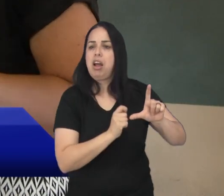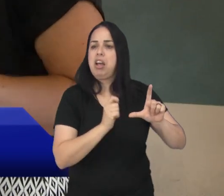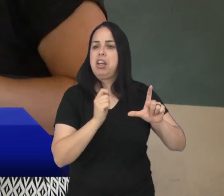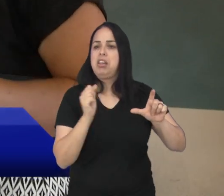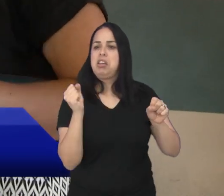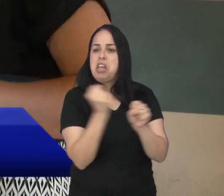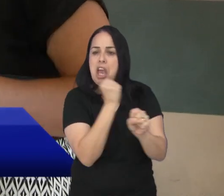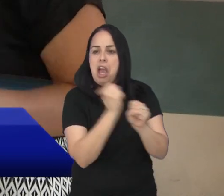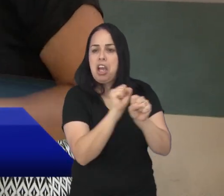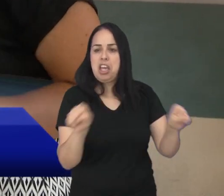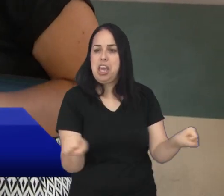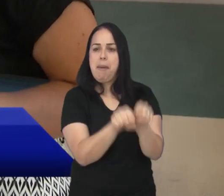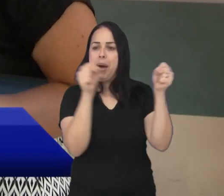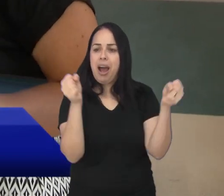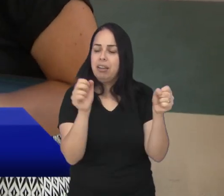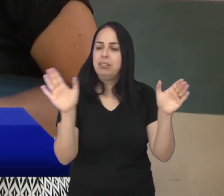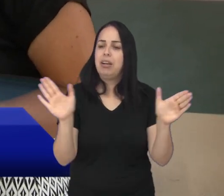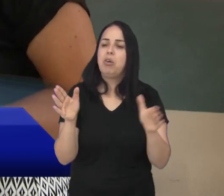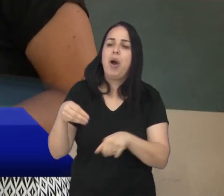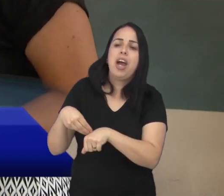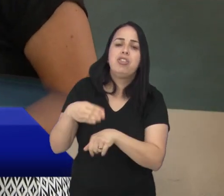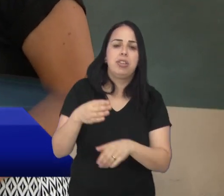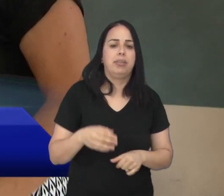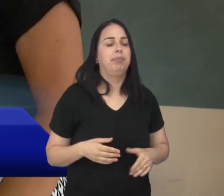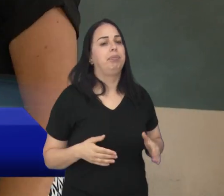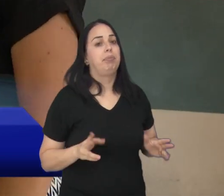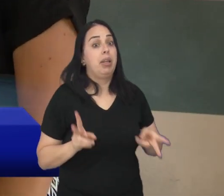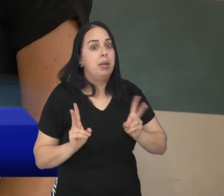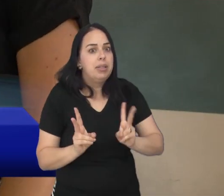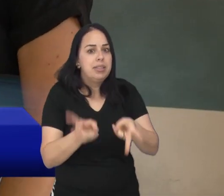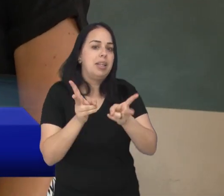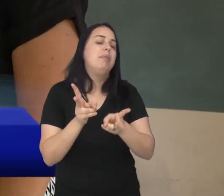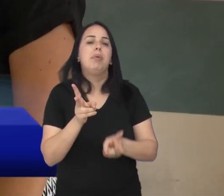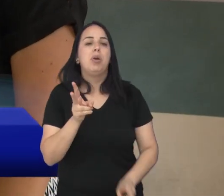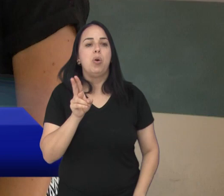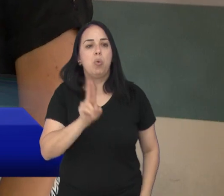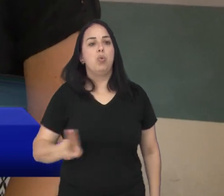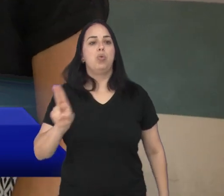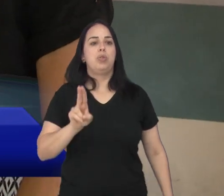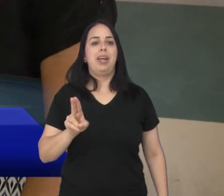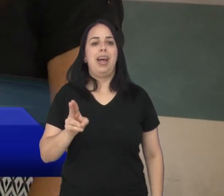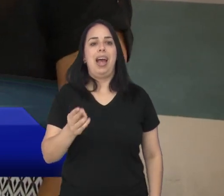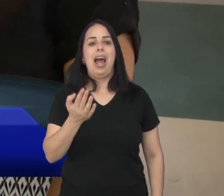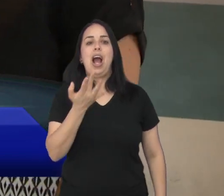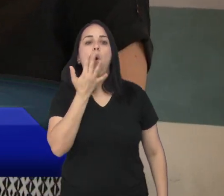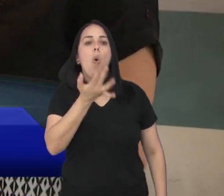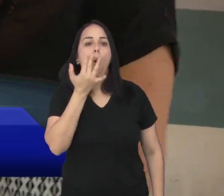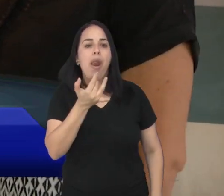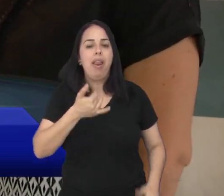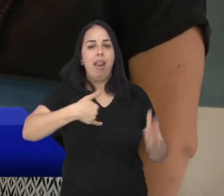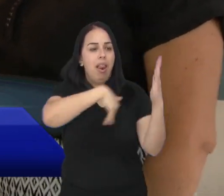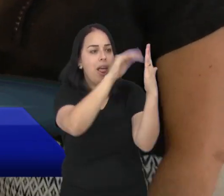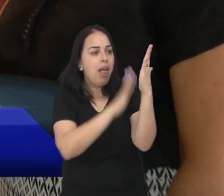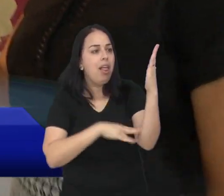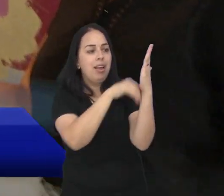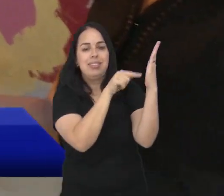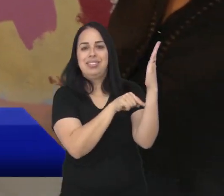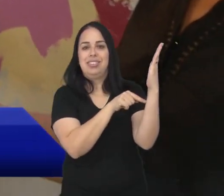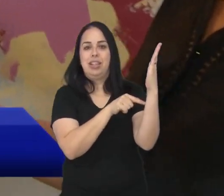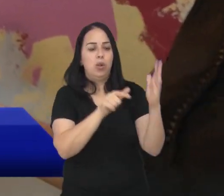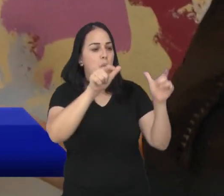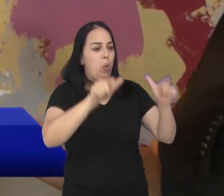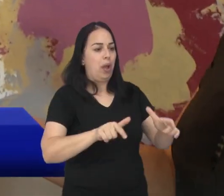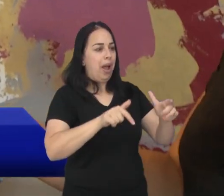e quebrar a parede. Quais são as dicas que você pode oferecer pra gente? Eu sempre uso a opção da tinta, porque a tinta